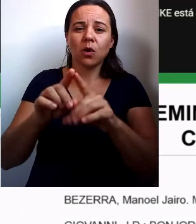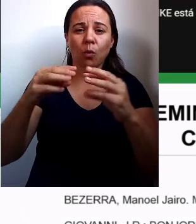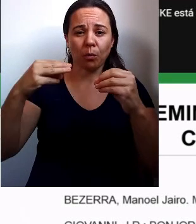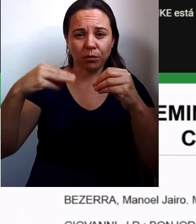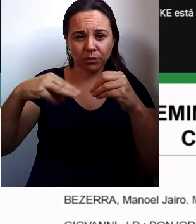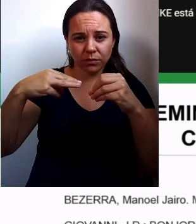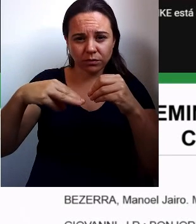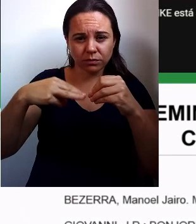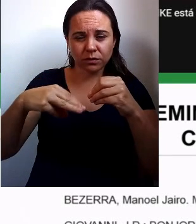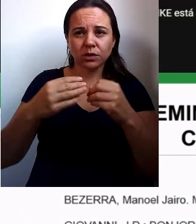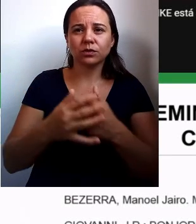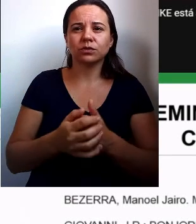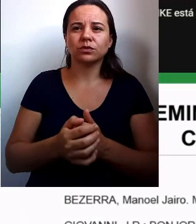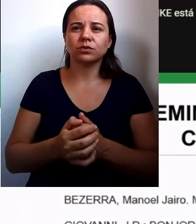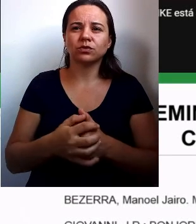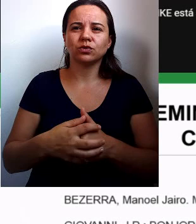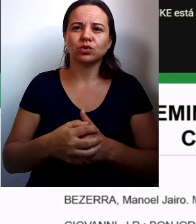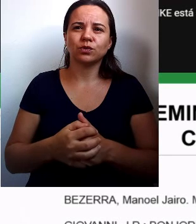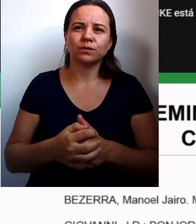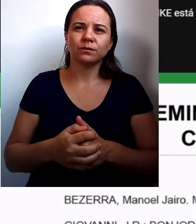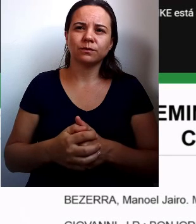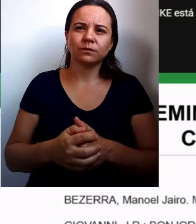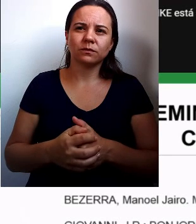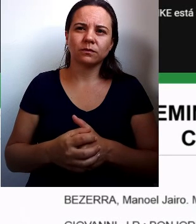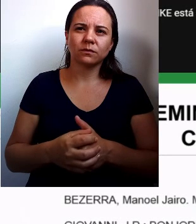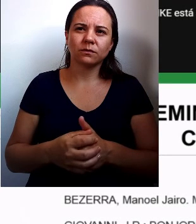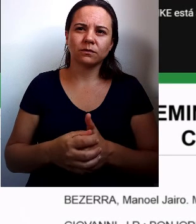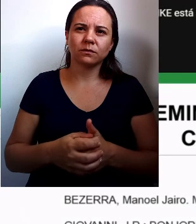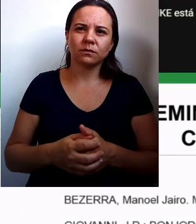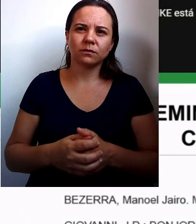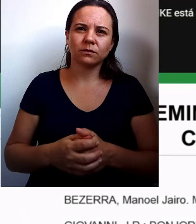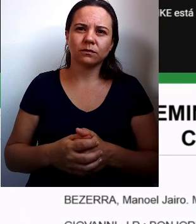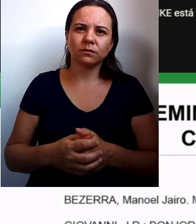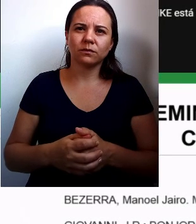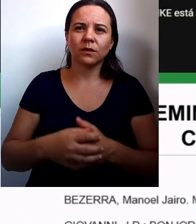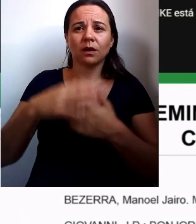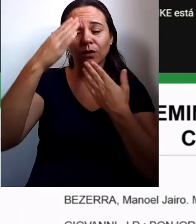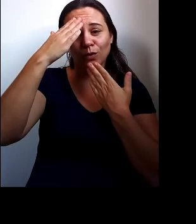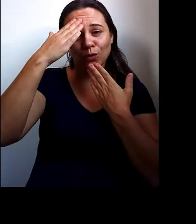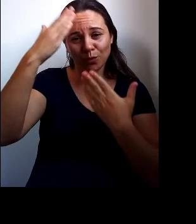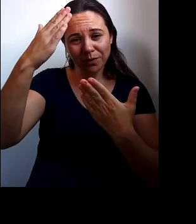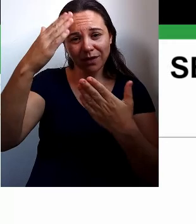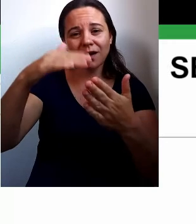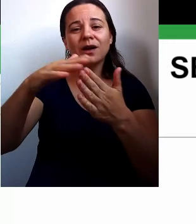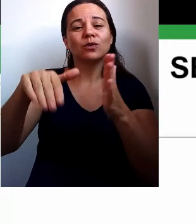parte do Meet, né? Que a gente pesquisou bastante no Meet para desenvolver o aplicativo.